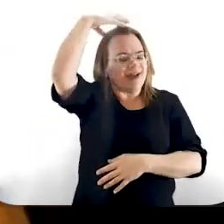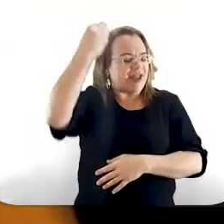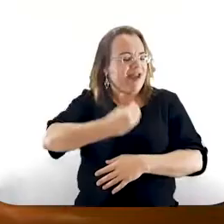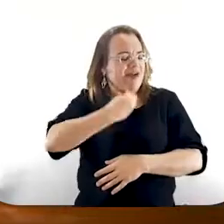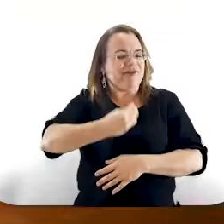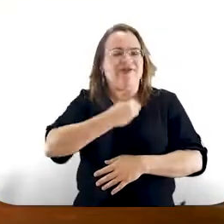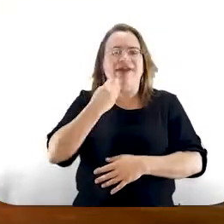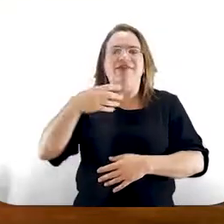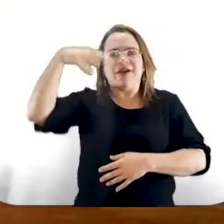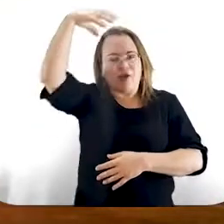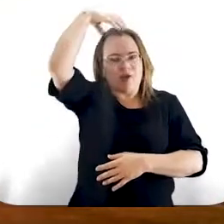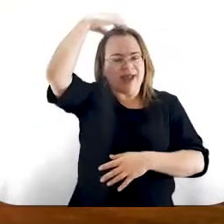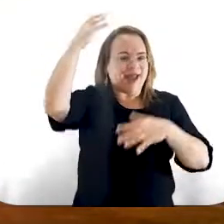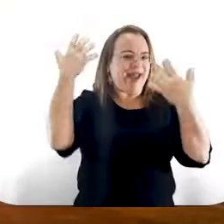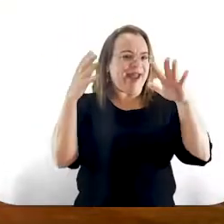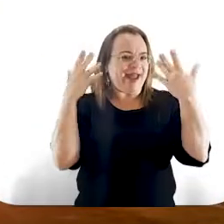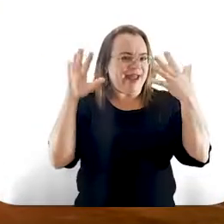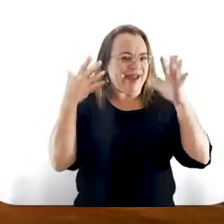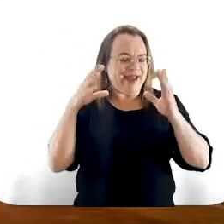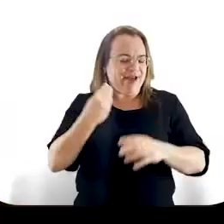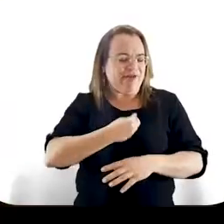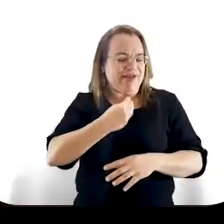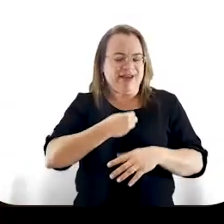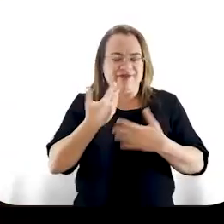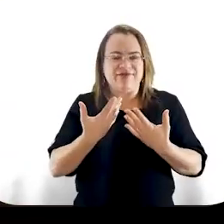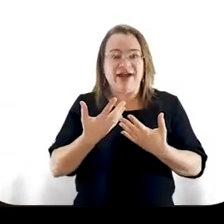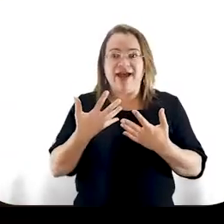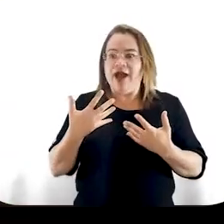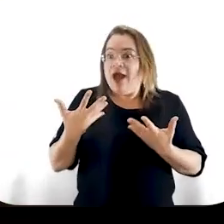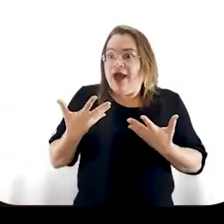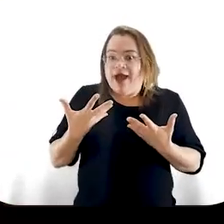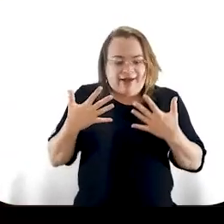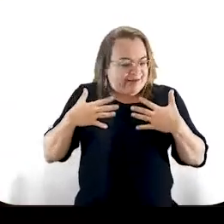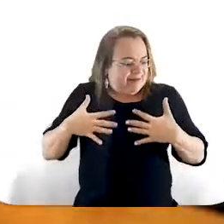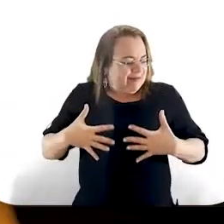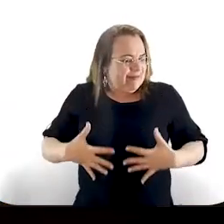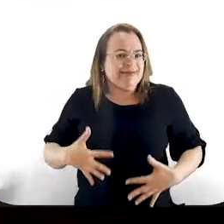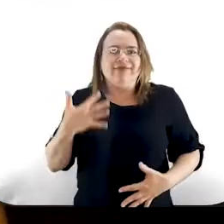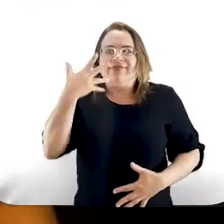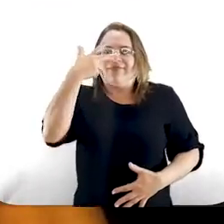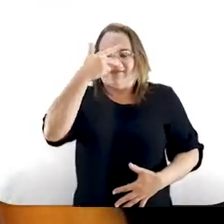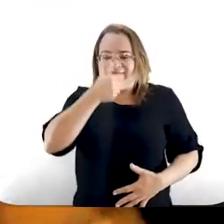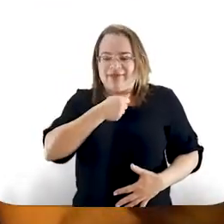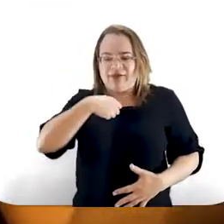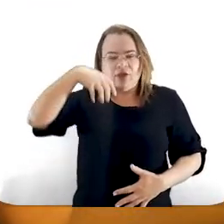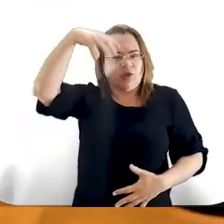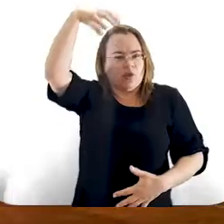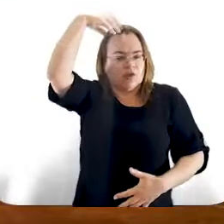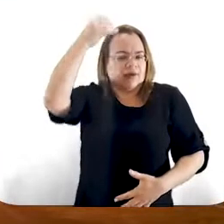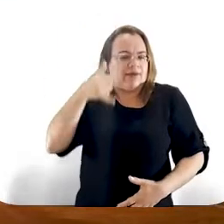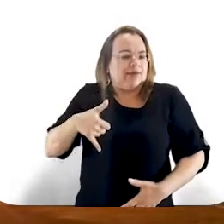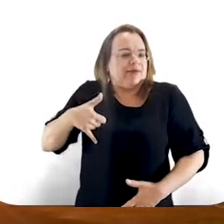rei! Viva o rei! Viva! Que linda roupa do rei! E o rei, orgulhoso, foi